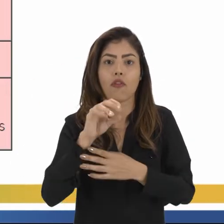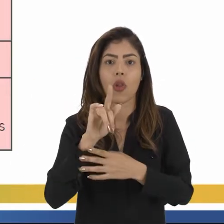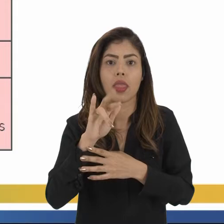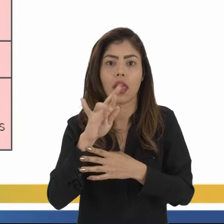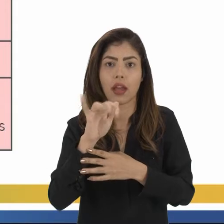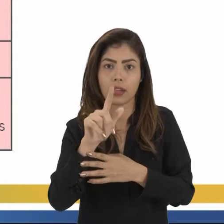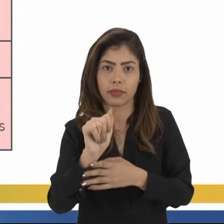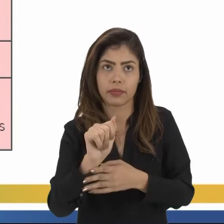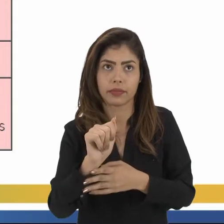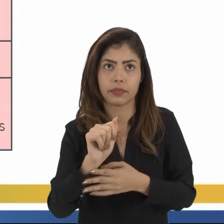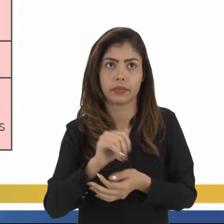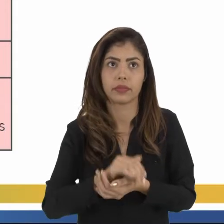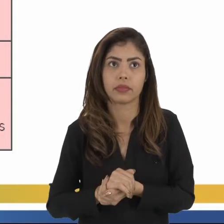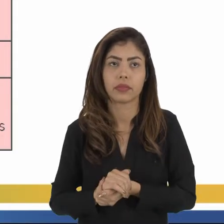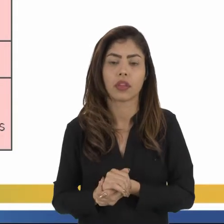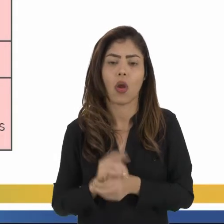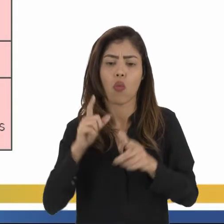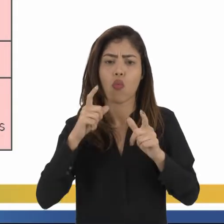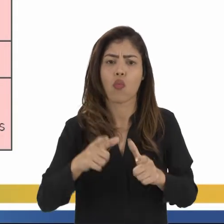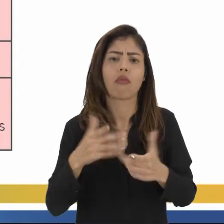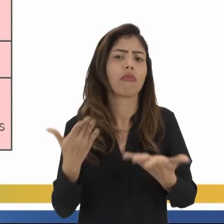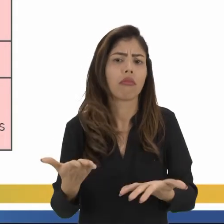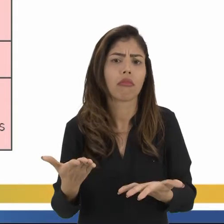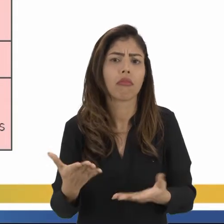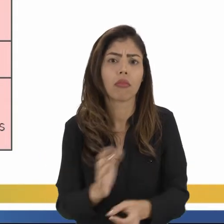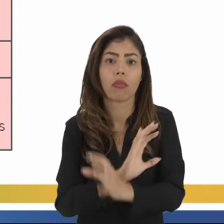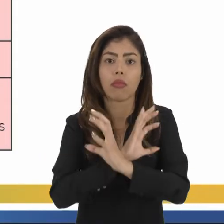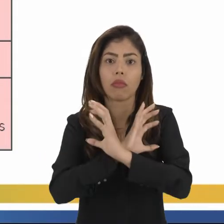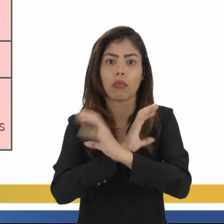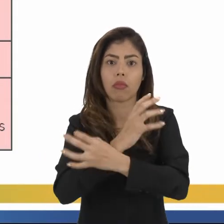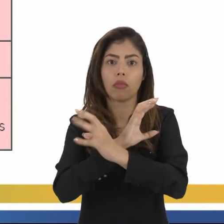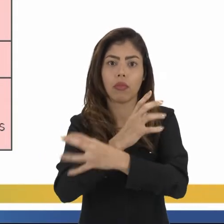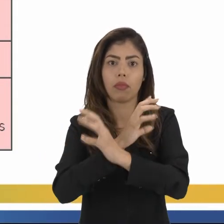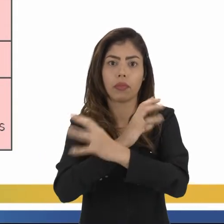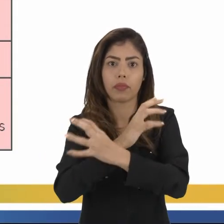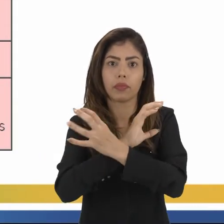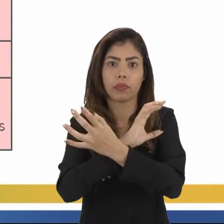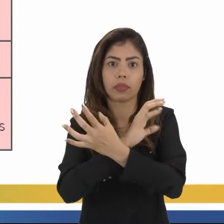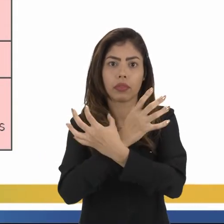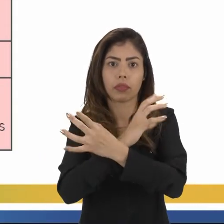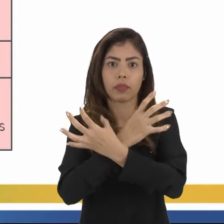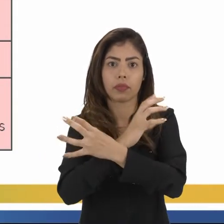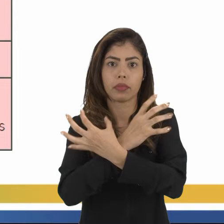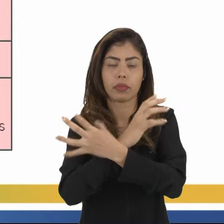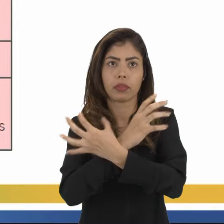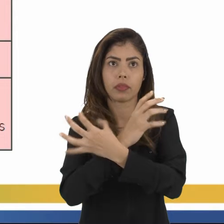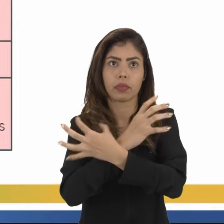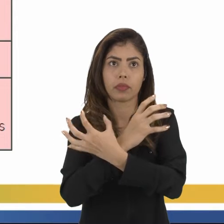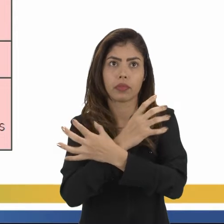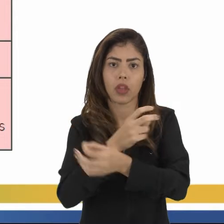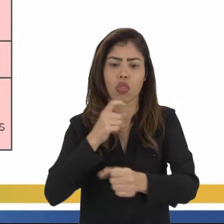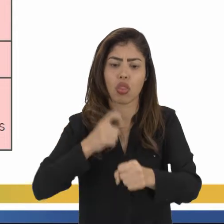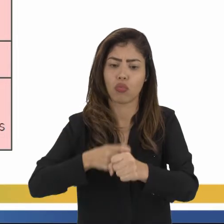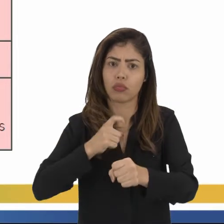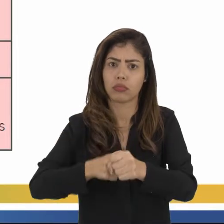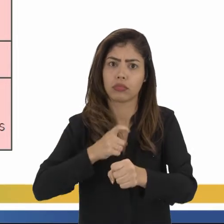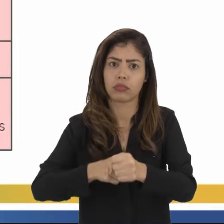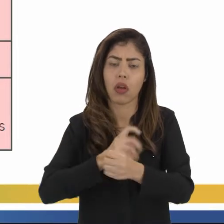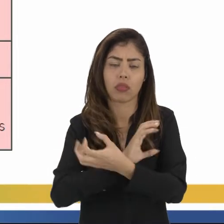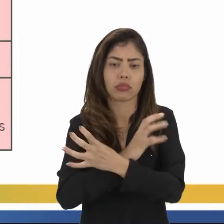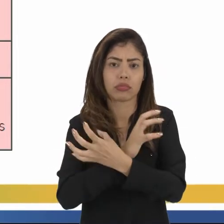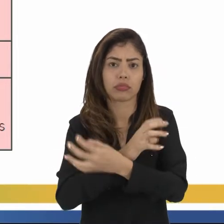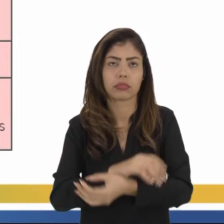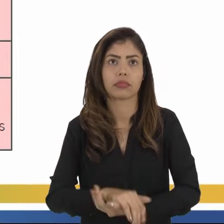é voluntária e a localização dele está sempre envolto de massa dura, ou seja, dos